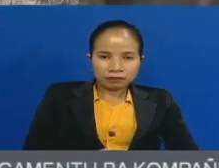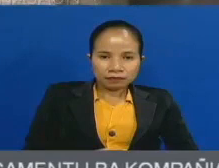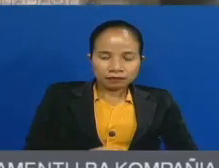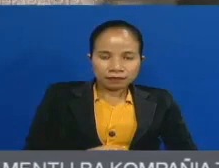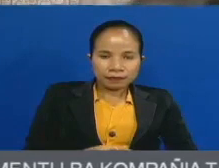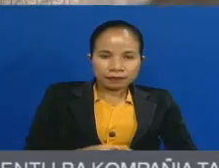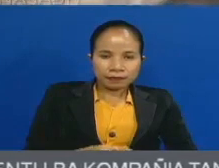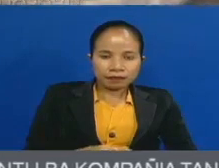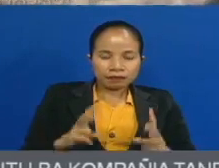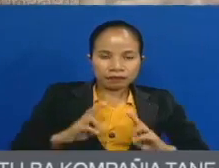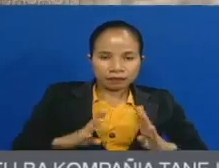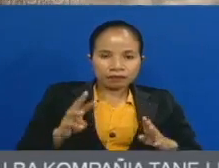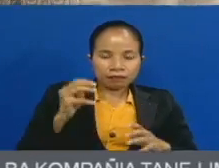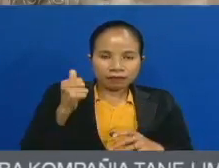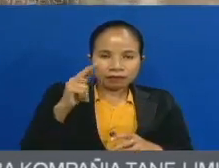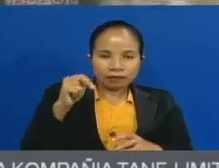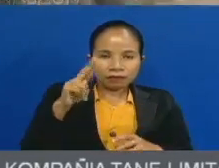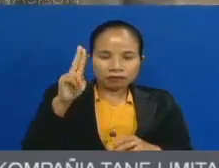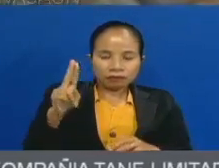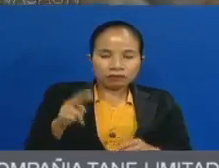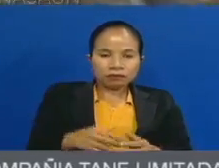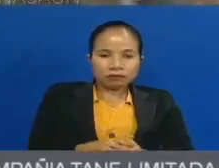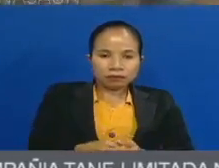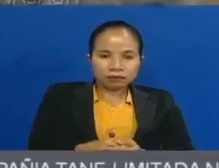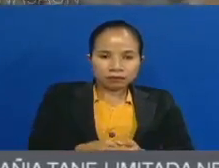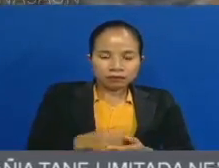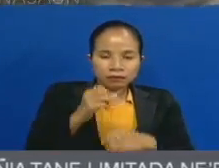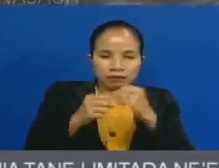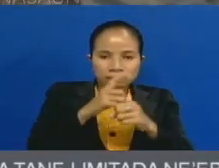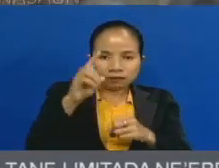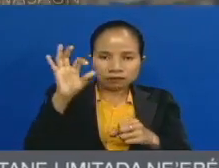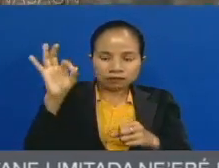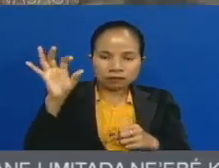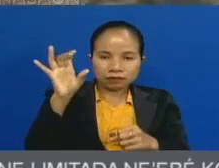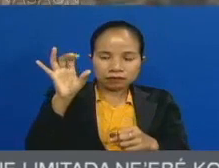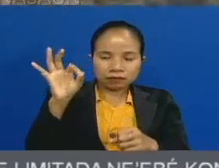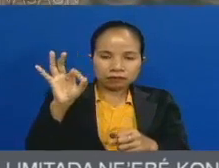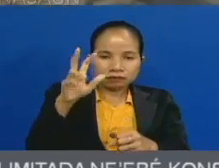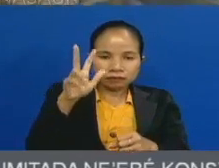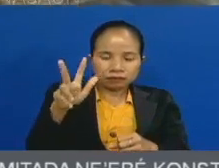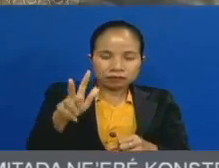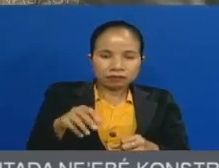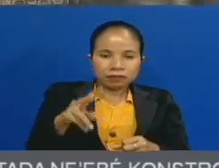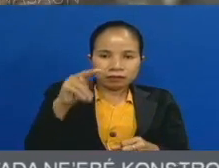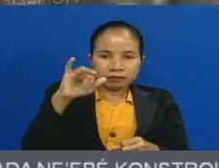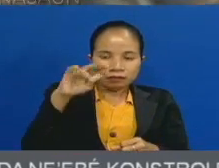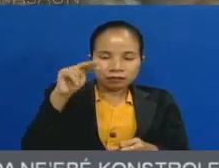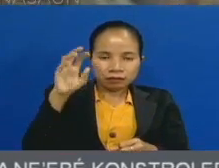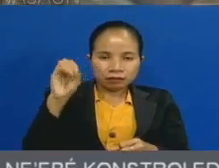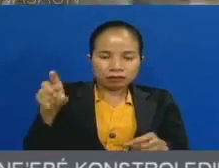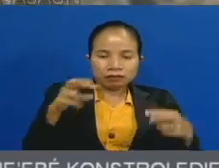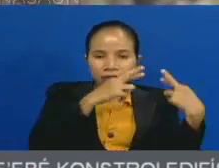Mahuno Bulera Karatayano capturado, o se TNI e Retina Nrihunda do seu recinto. Nino Koni